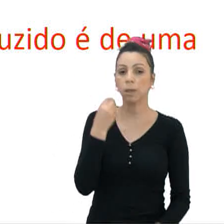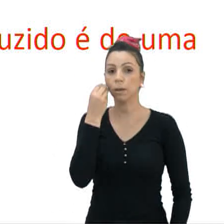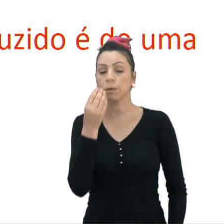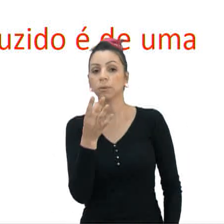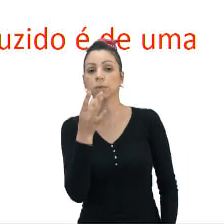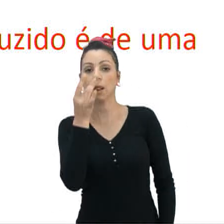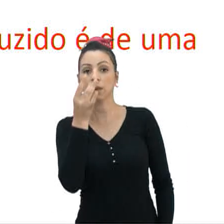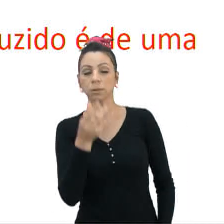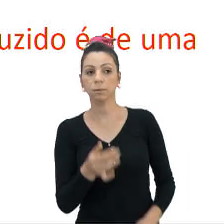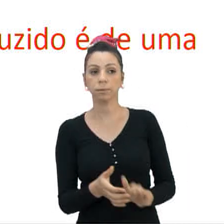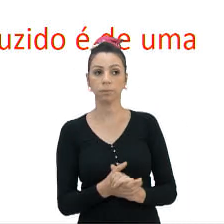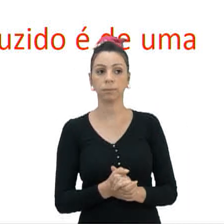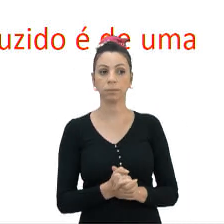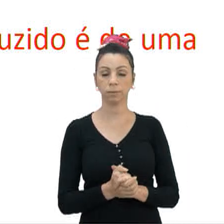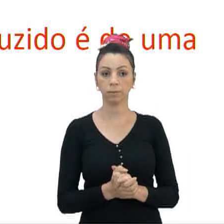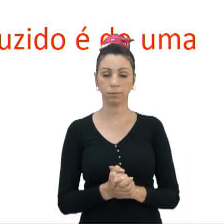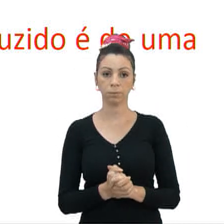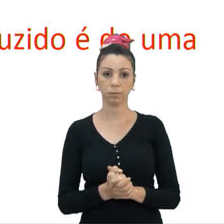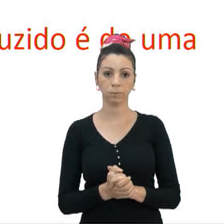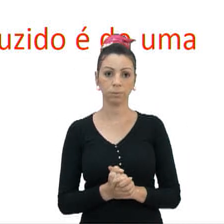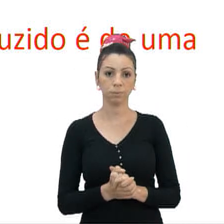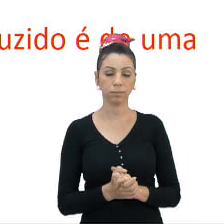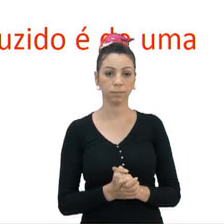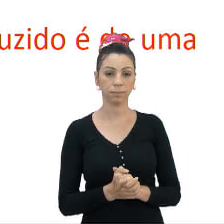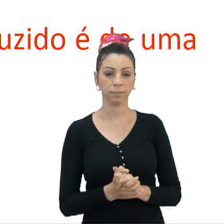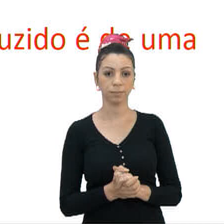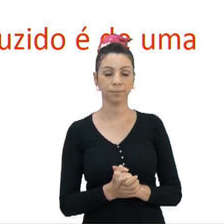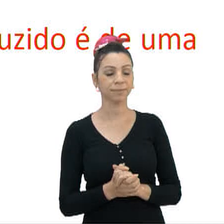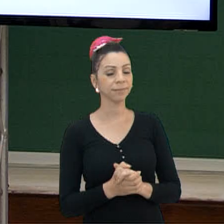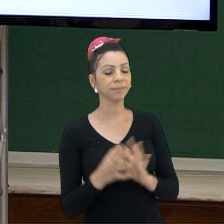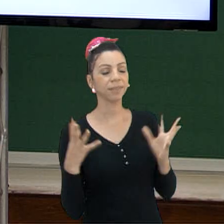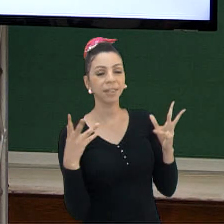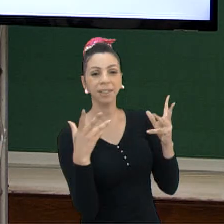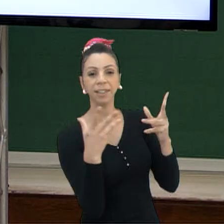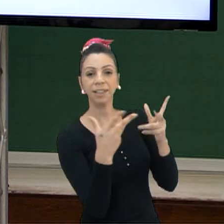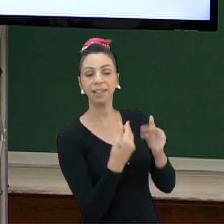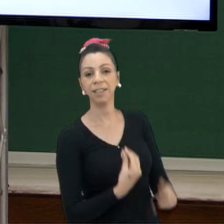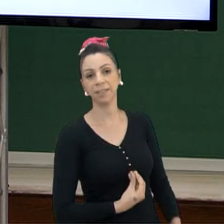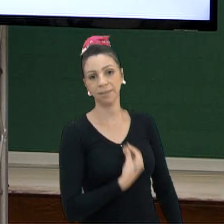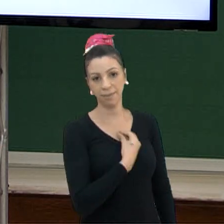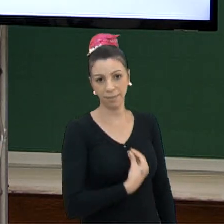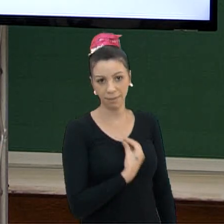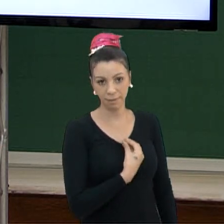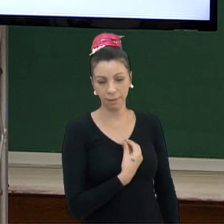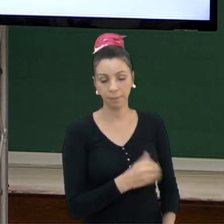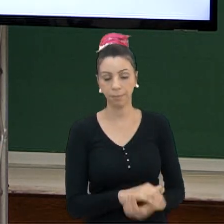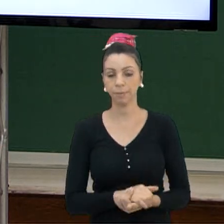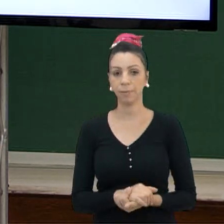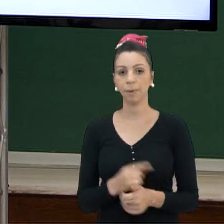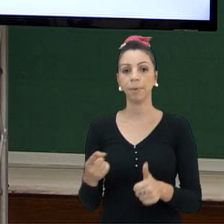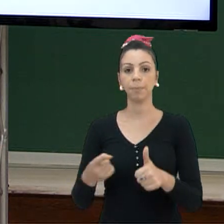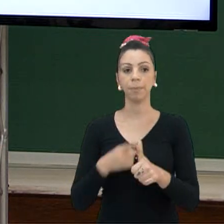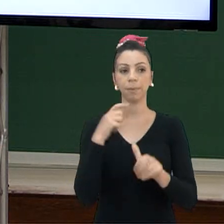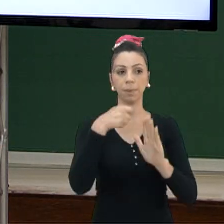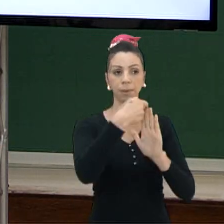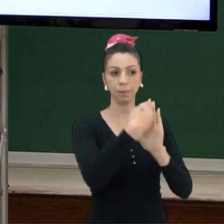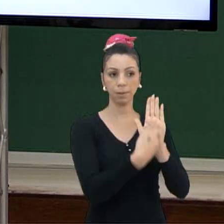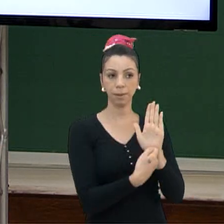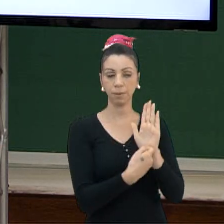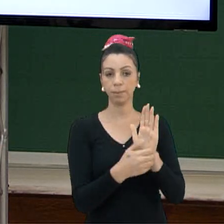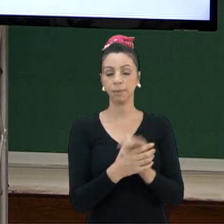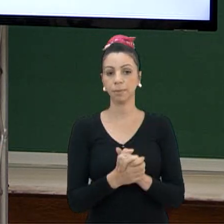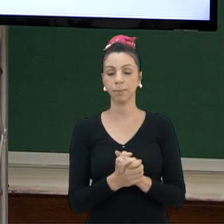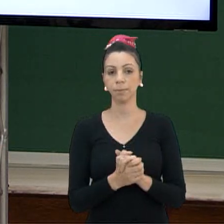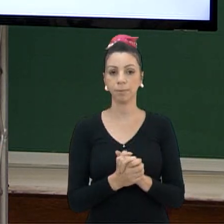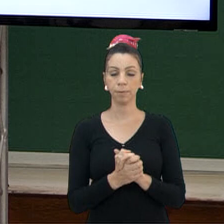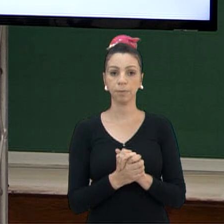eu tenho encante e viva. Muito bem. No primeiro texto, o quadrinho,